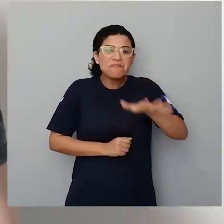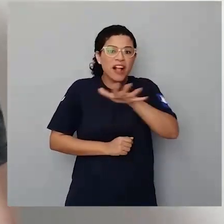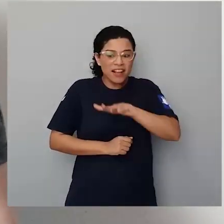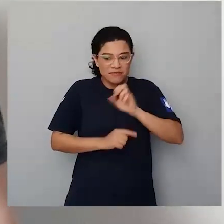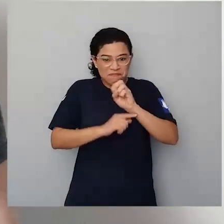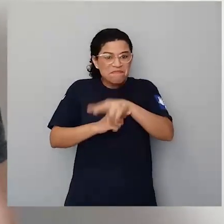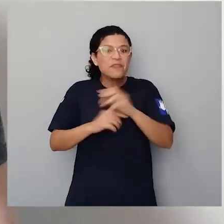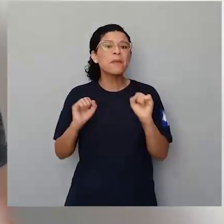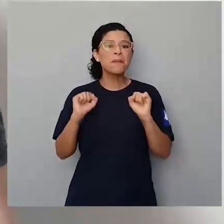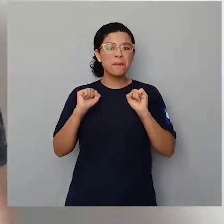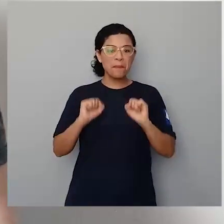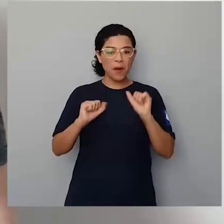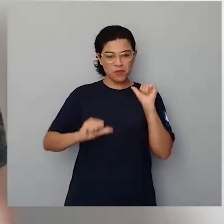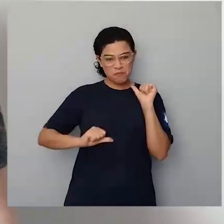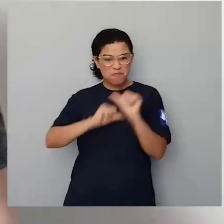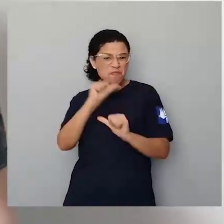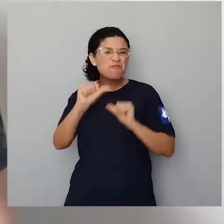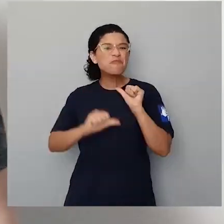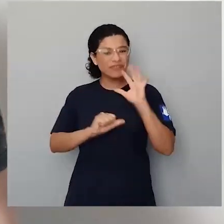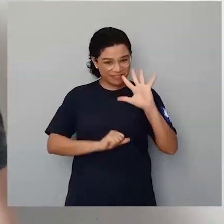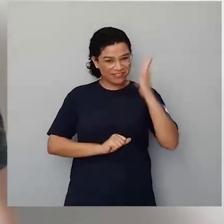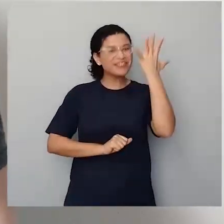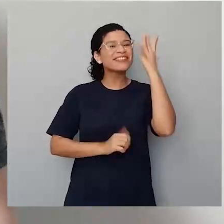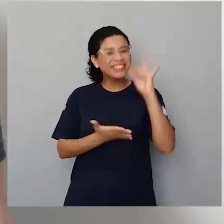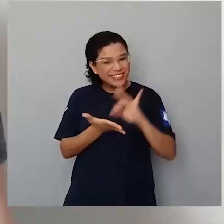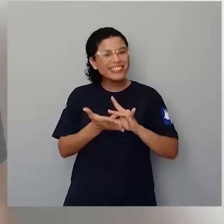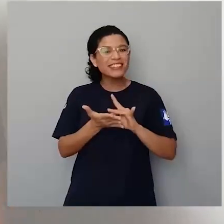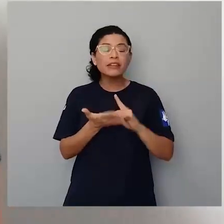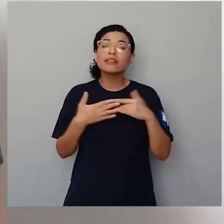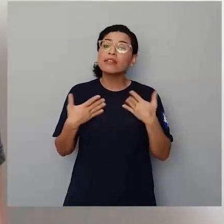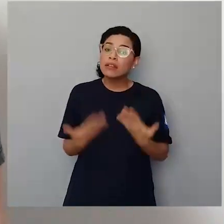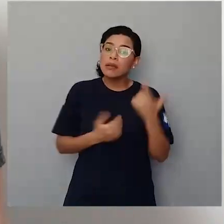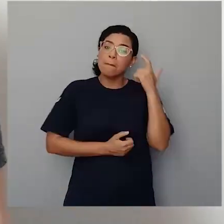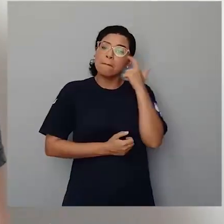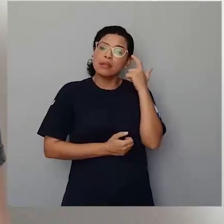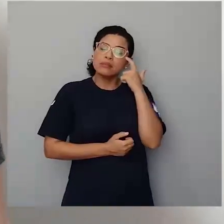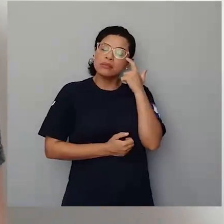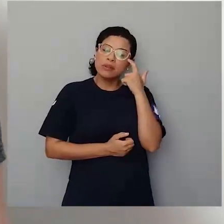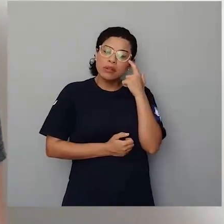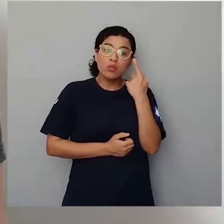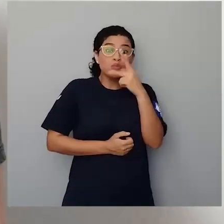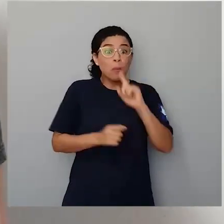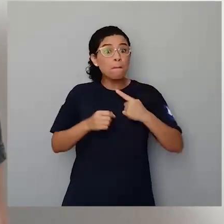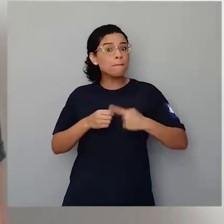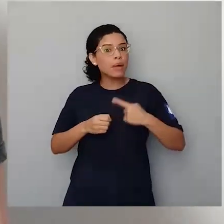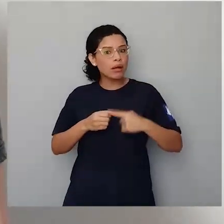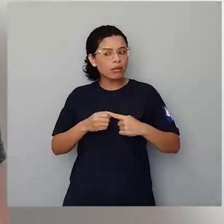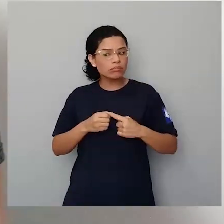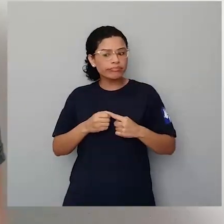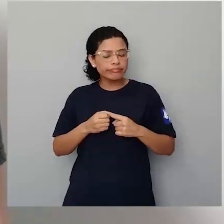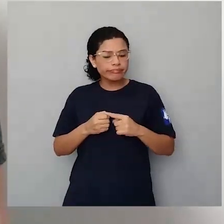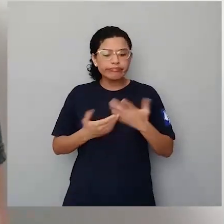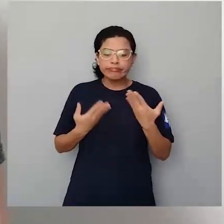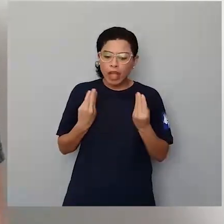ocupando espaços, pode ter um poder transformador, certo? E pensando aí no seu bairro,